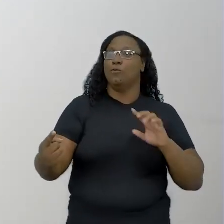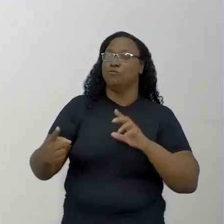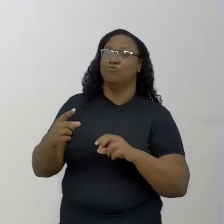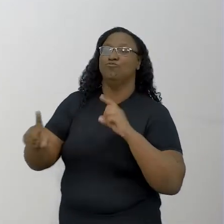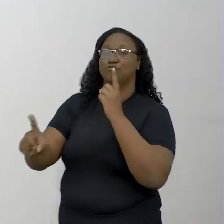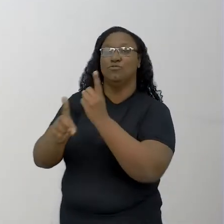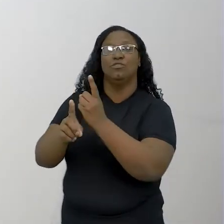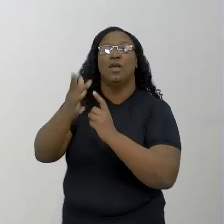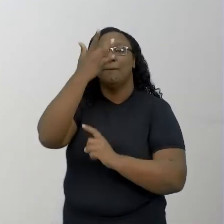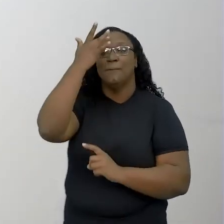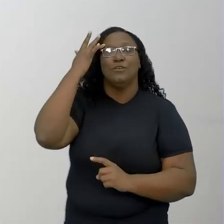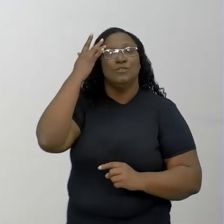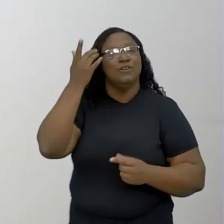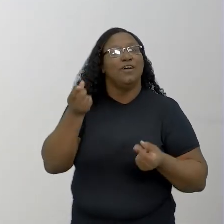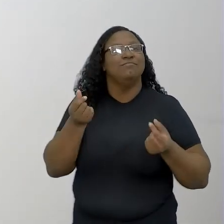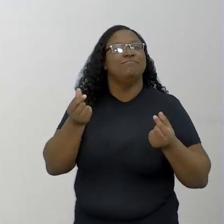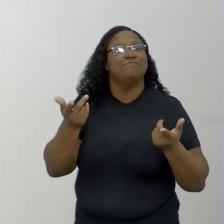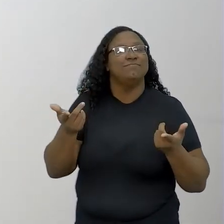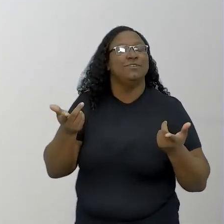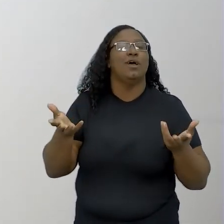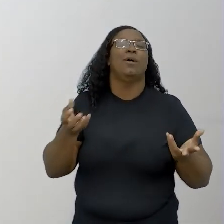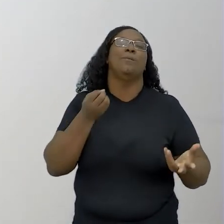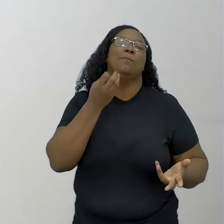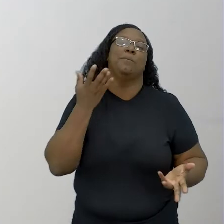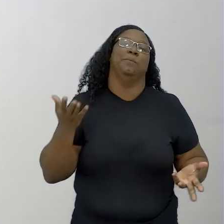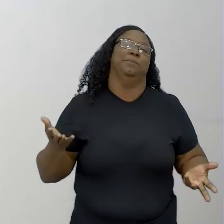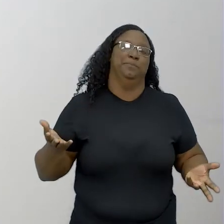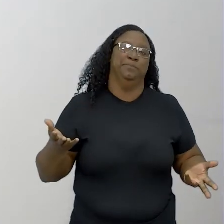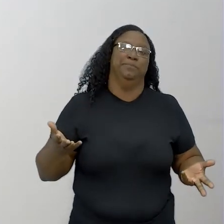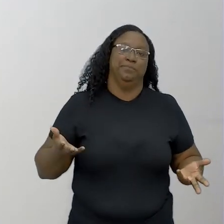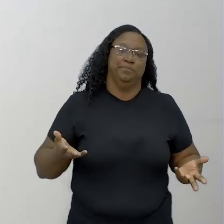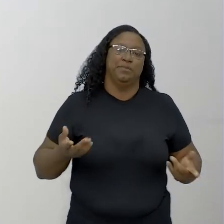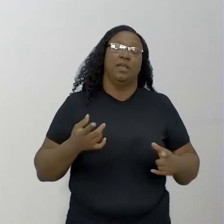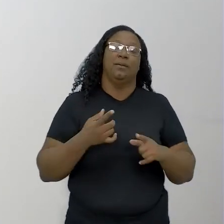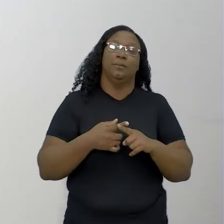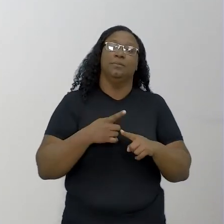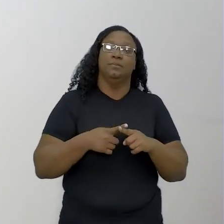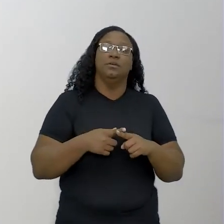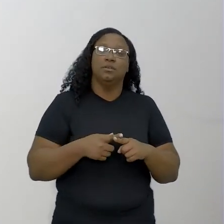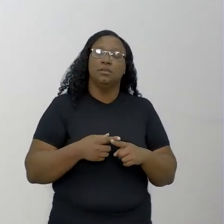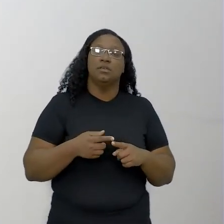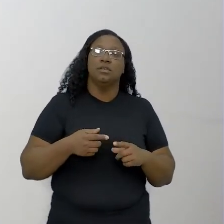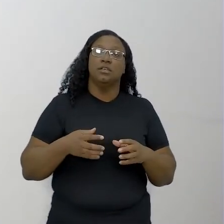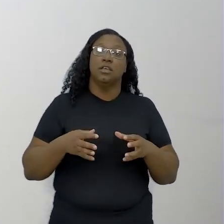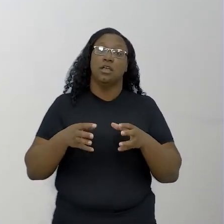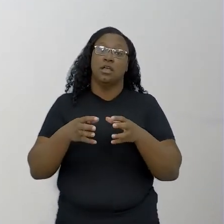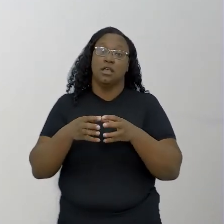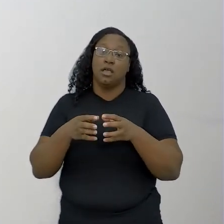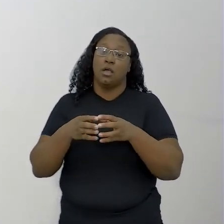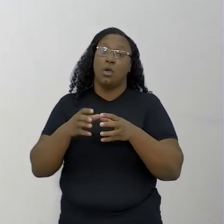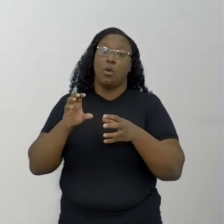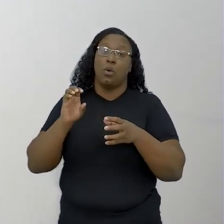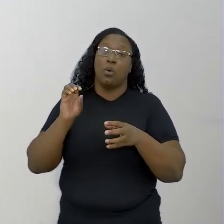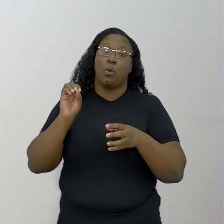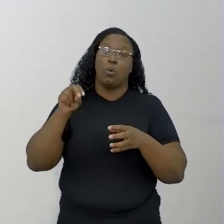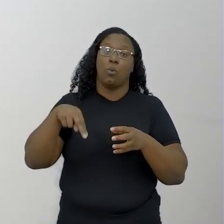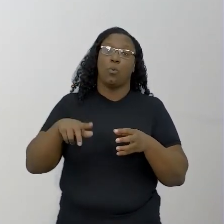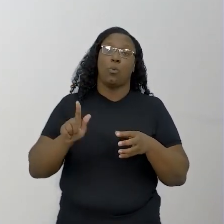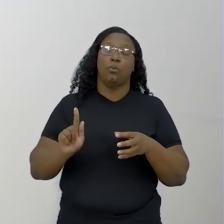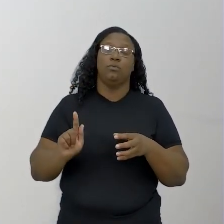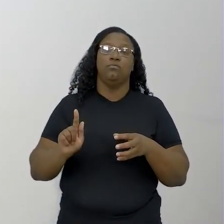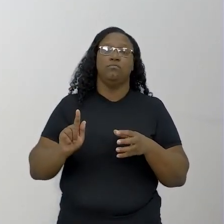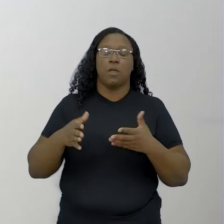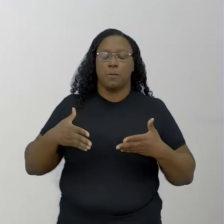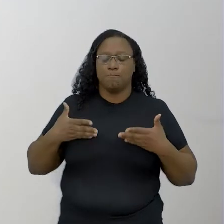de Covid-19 e é muito gratificante, é muito legal a gente perceber que tem uma ONG que se debruça sobre esse